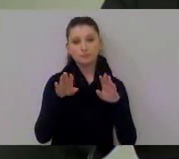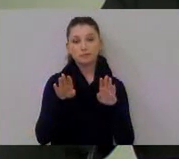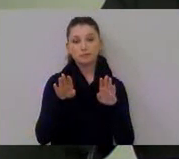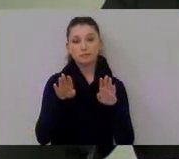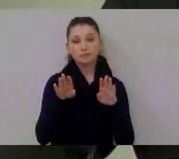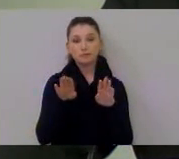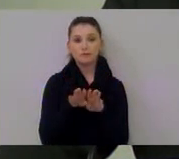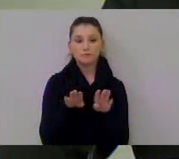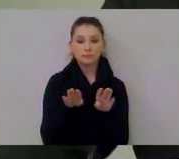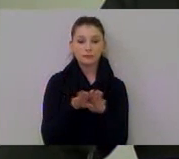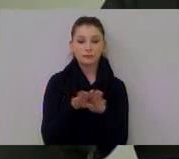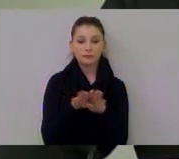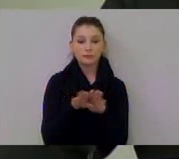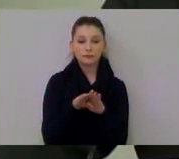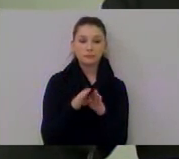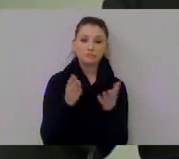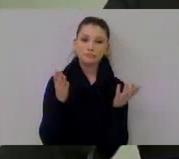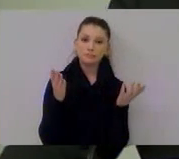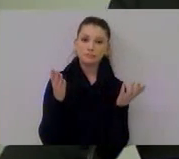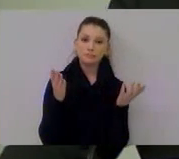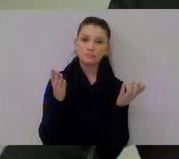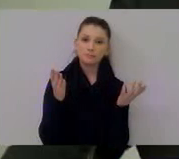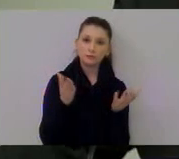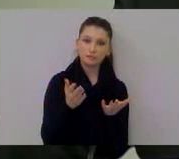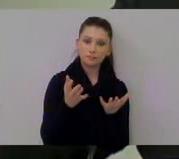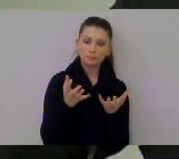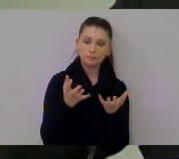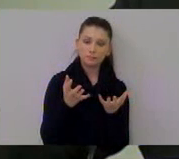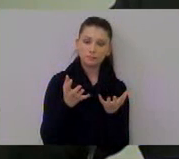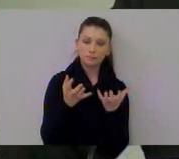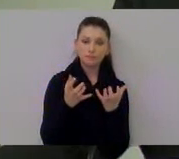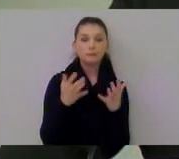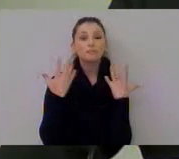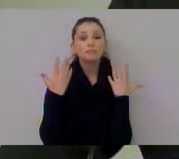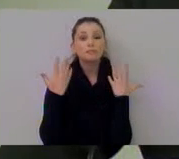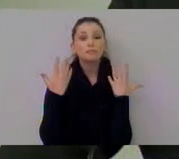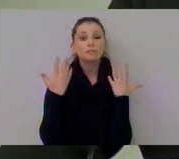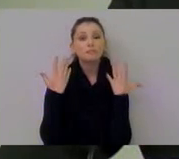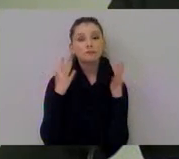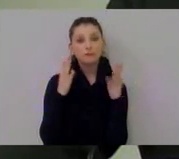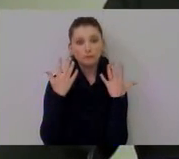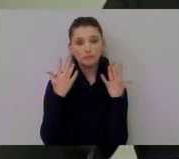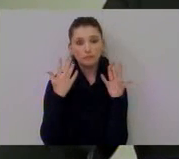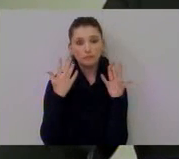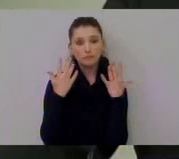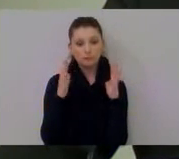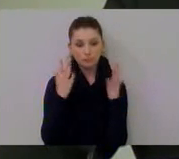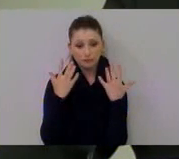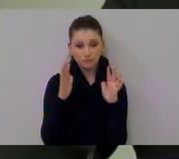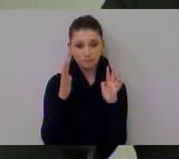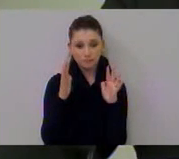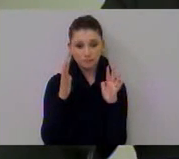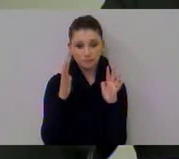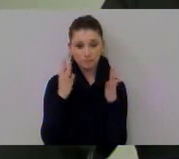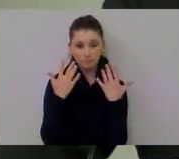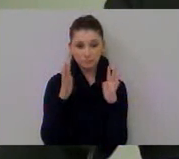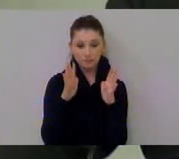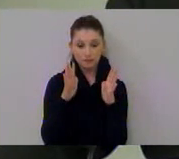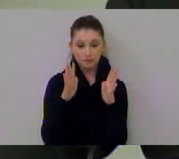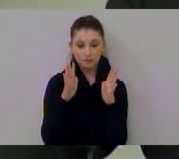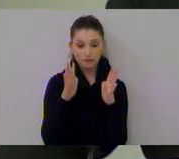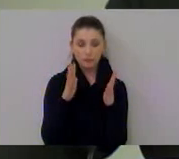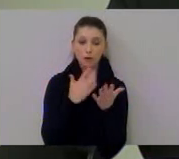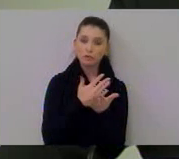essa presidência pela iniciativa da TV